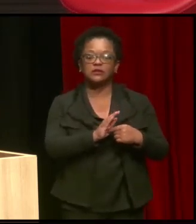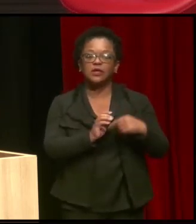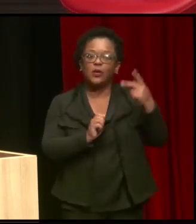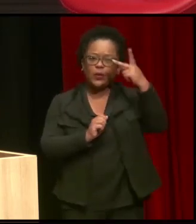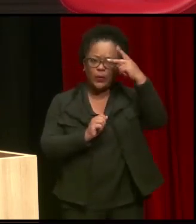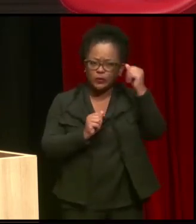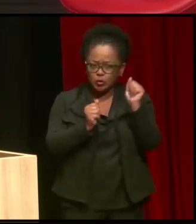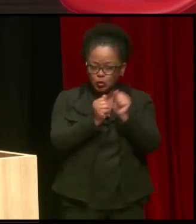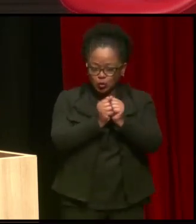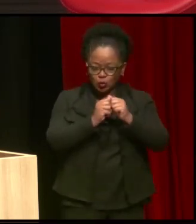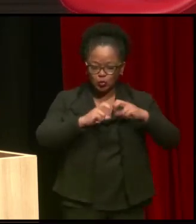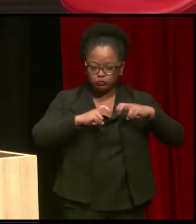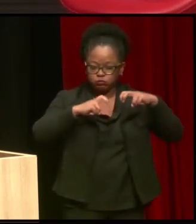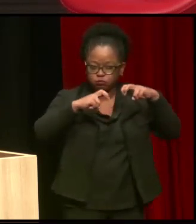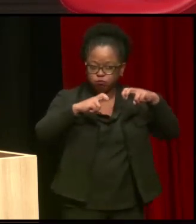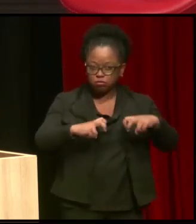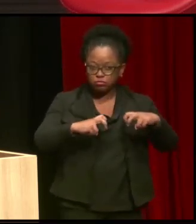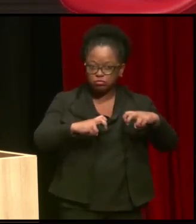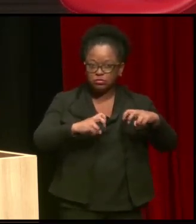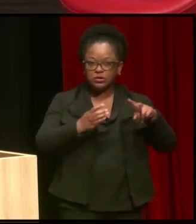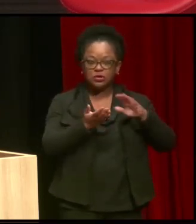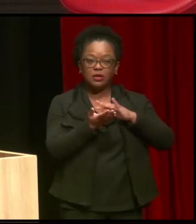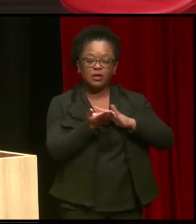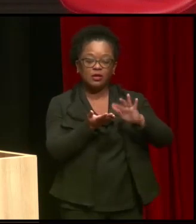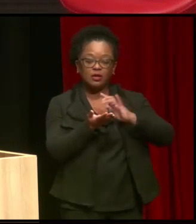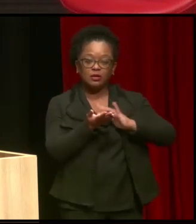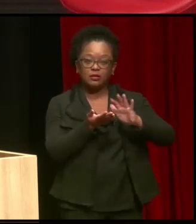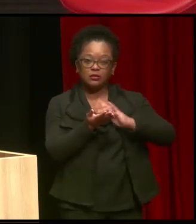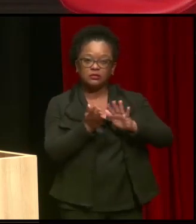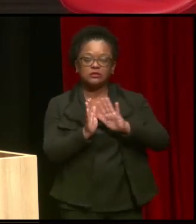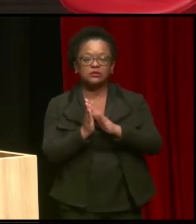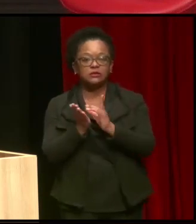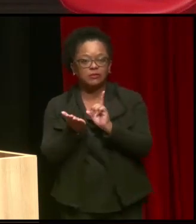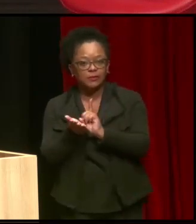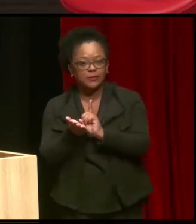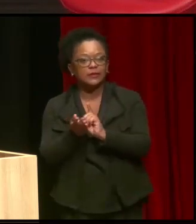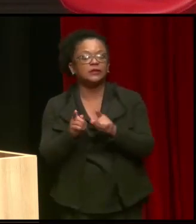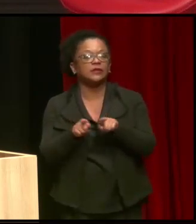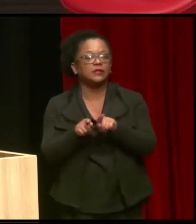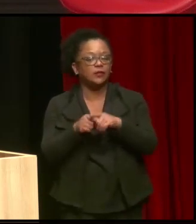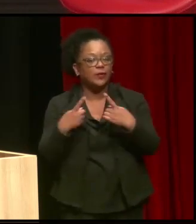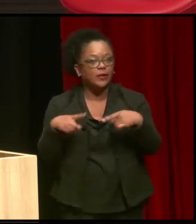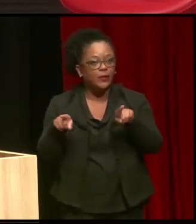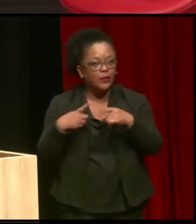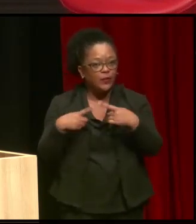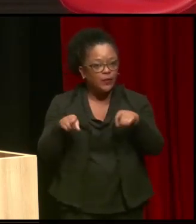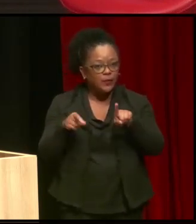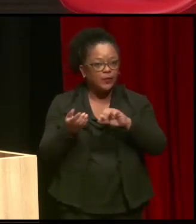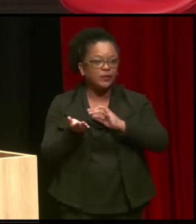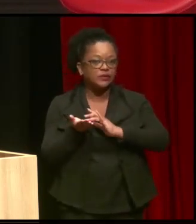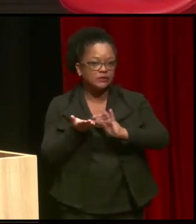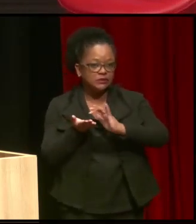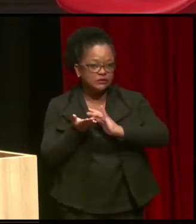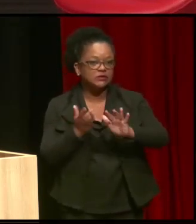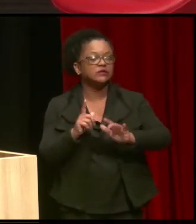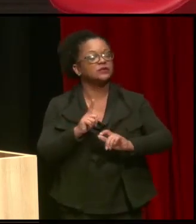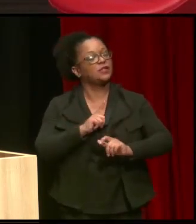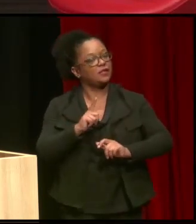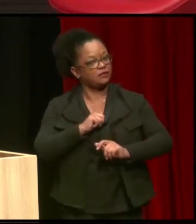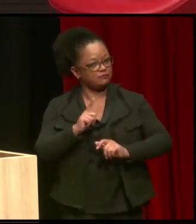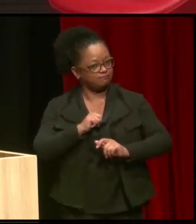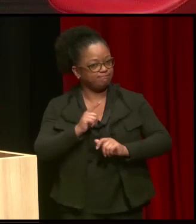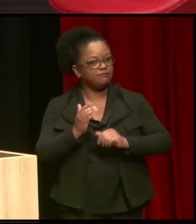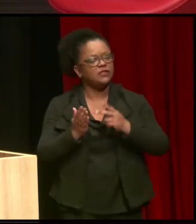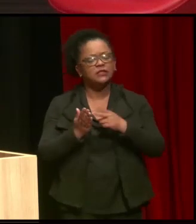ele, um aluno e tal, e ele tem toda a Bíblia em Braille, ele tem o inário em Braille. Quando a gente fala, vamos cantar o hino 200 e não sei o quê,